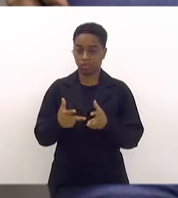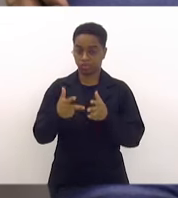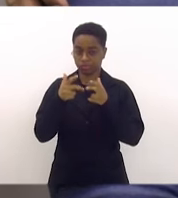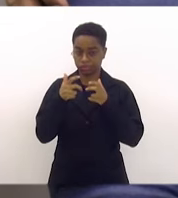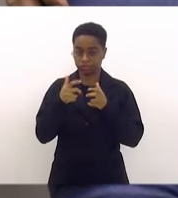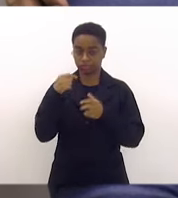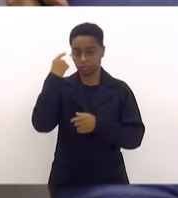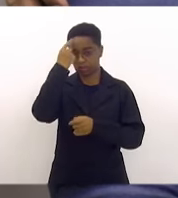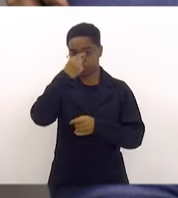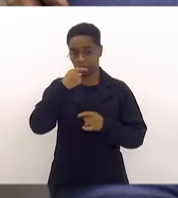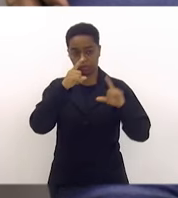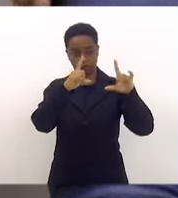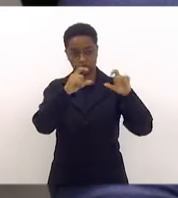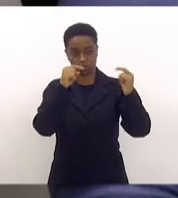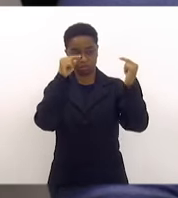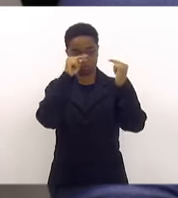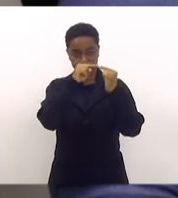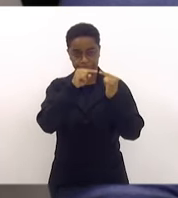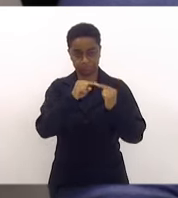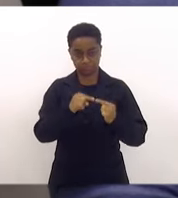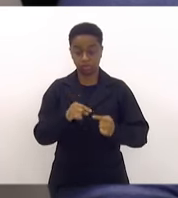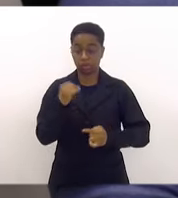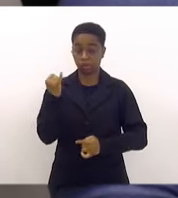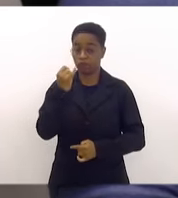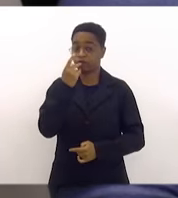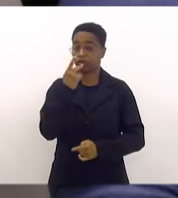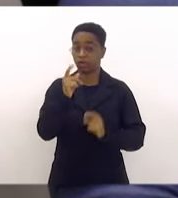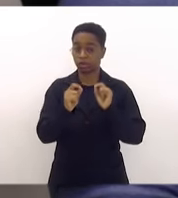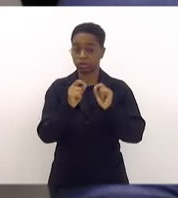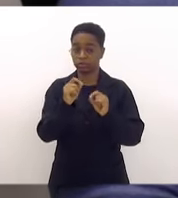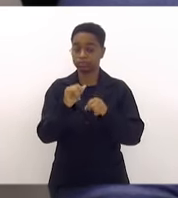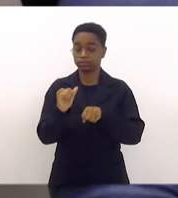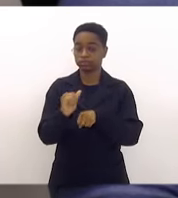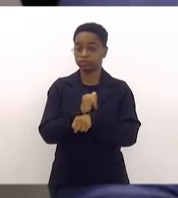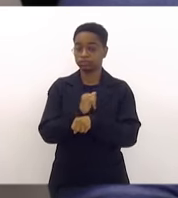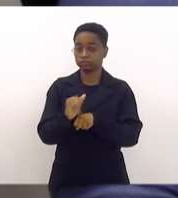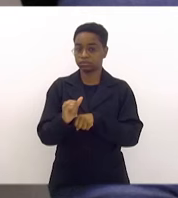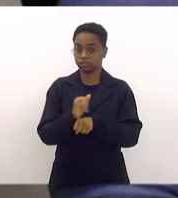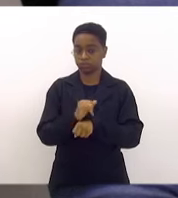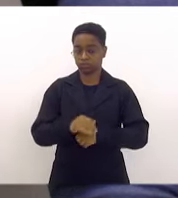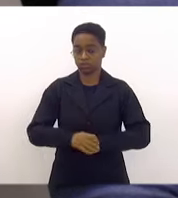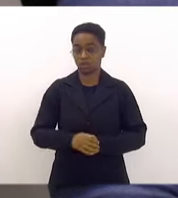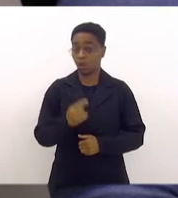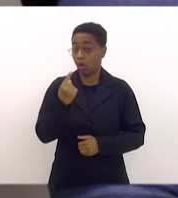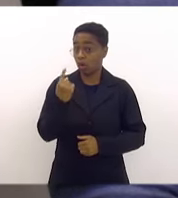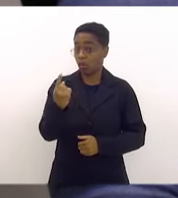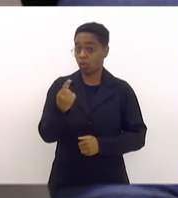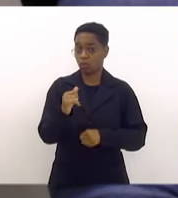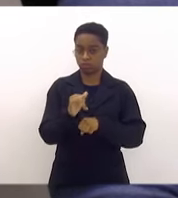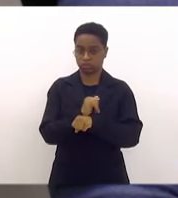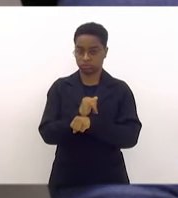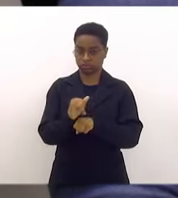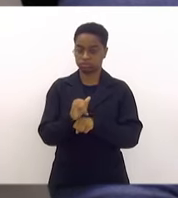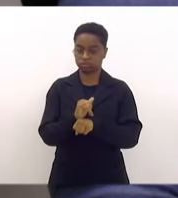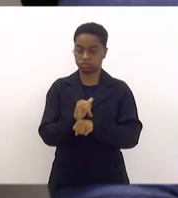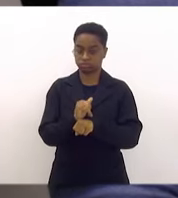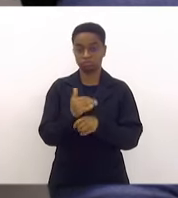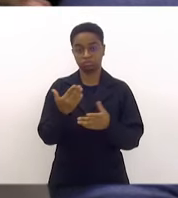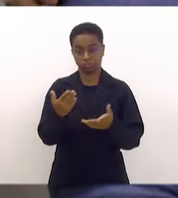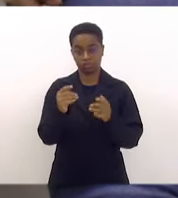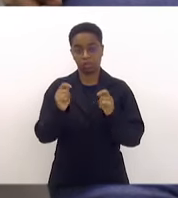fotográfico muito importante dizer isso como um instrumento ele é um instrumento